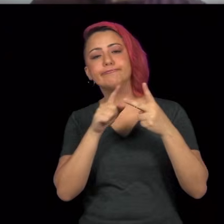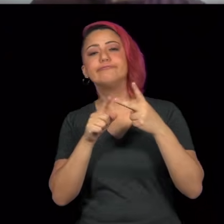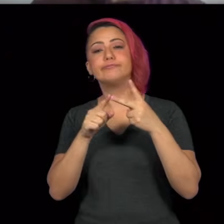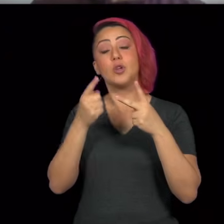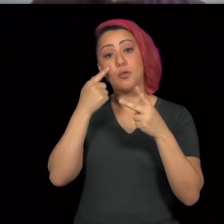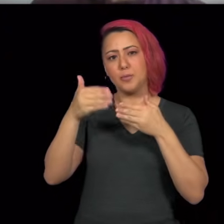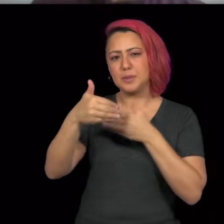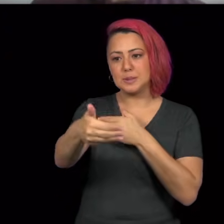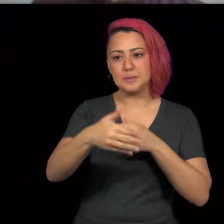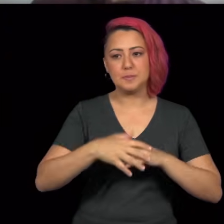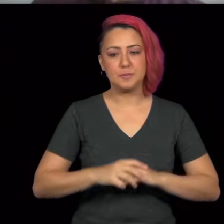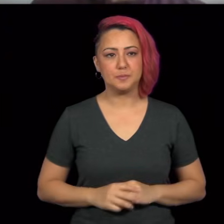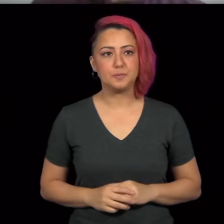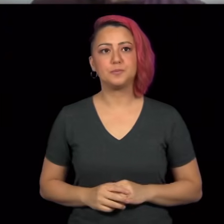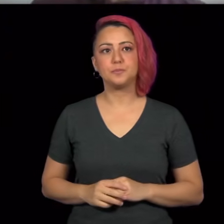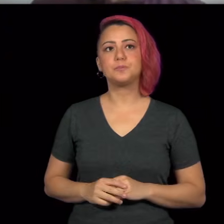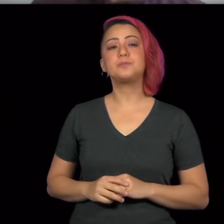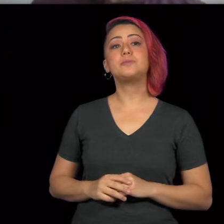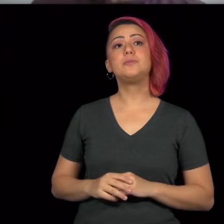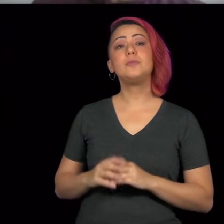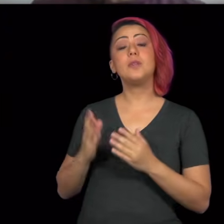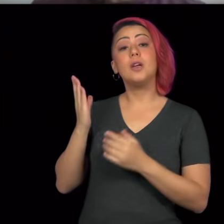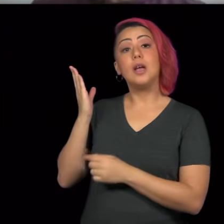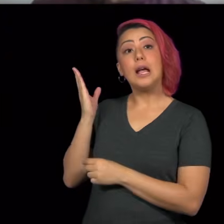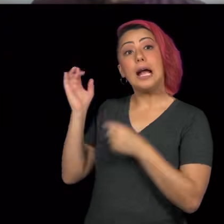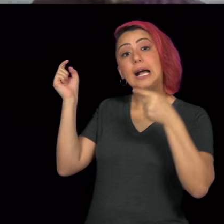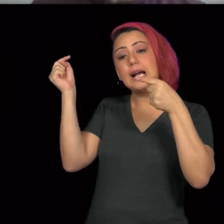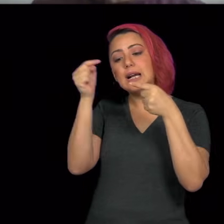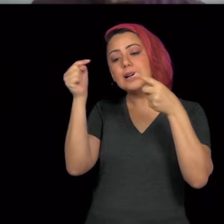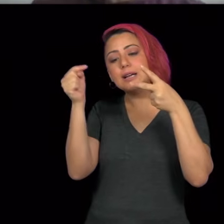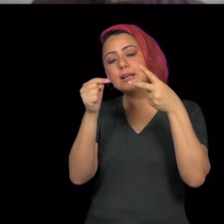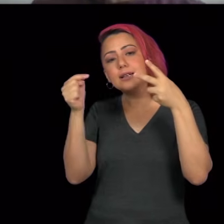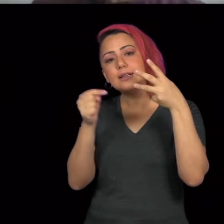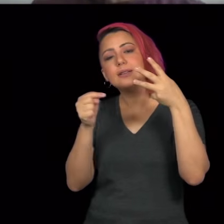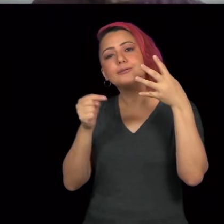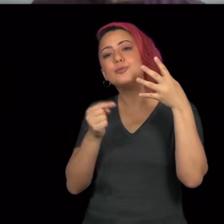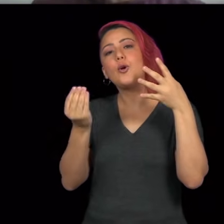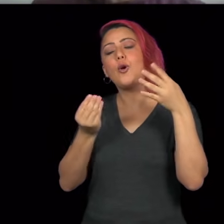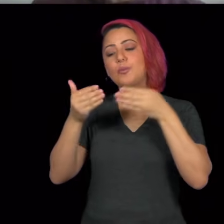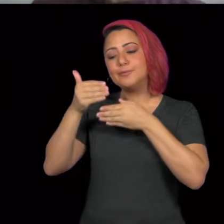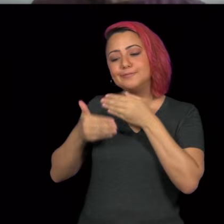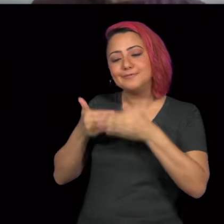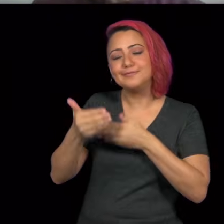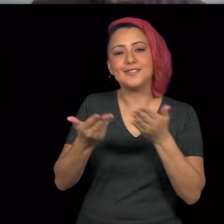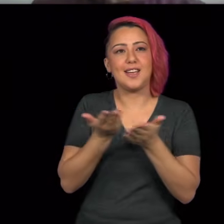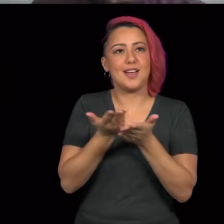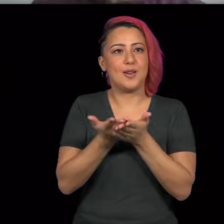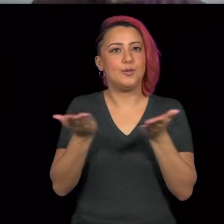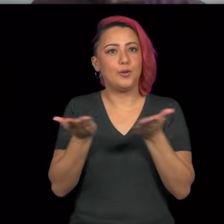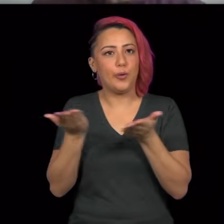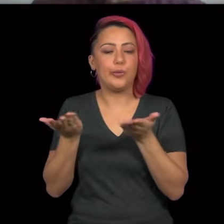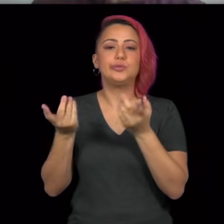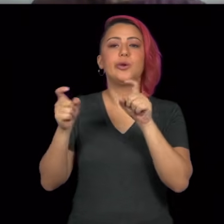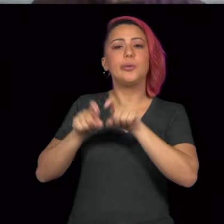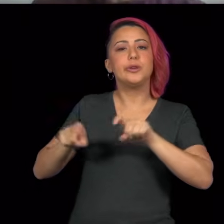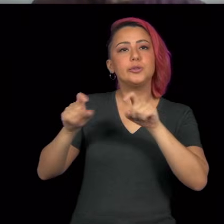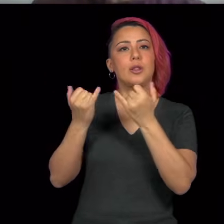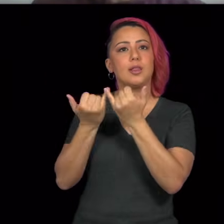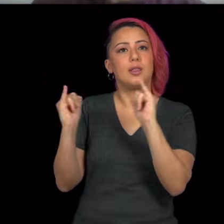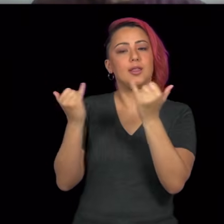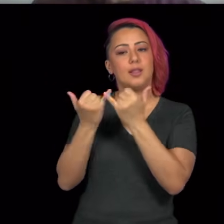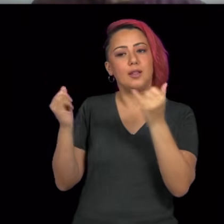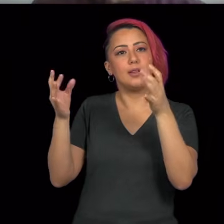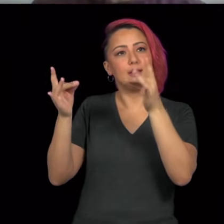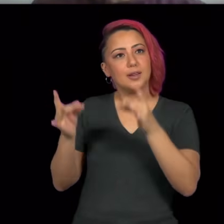Bom, vou começar falando a respeito dos computadores e eletricidades, mencionar um pouco a respeito de transistores e o conceito de portas, depois vamos